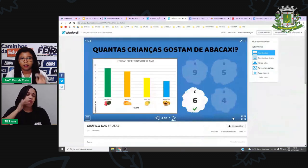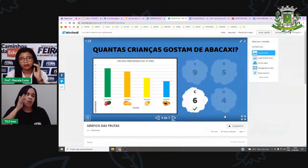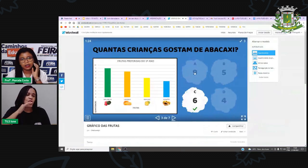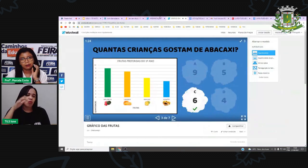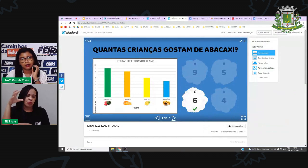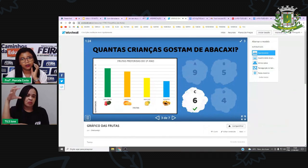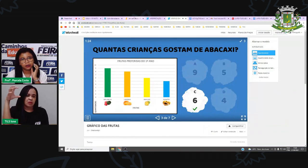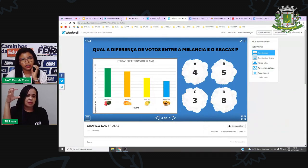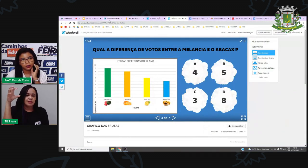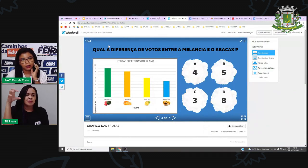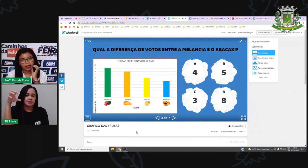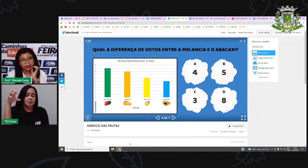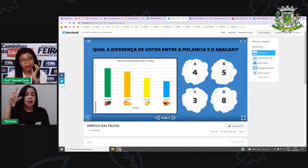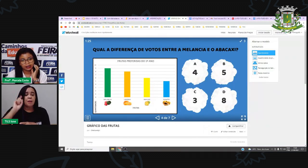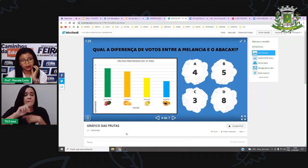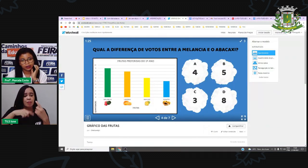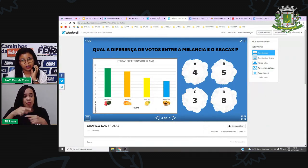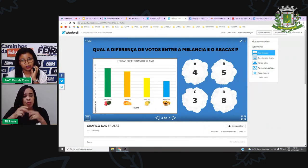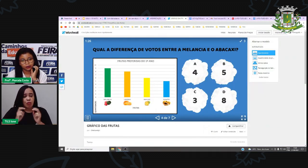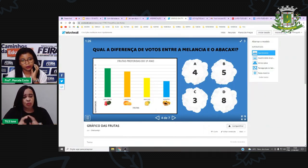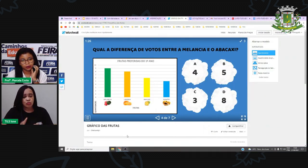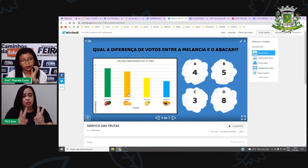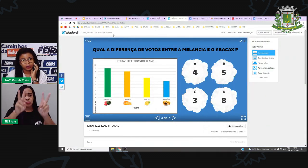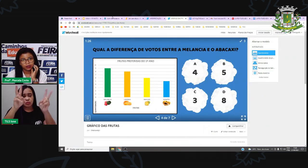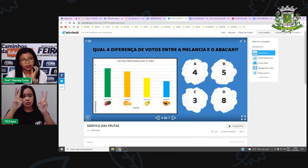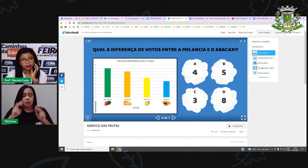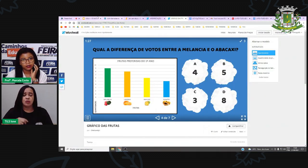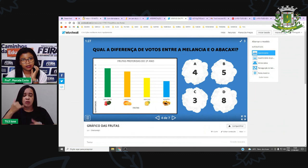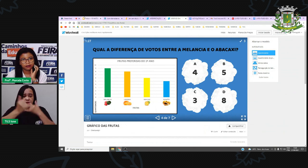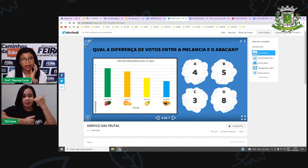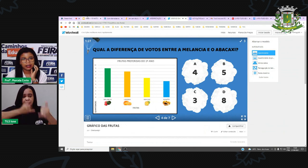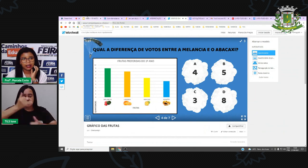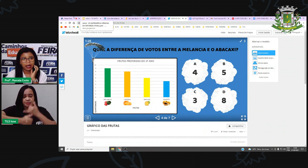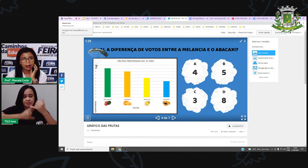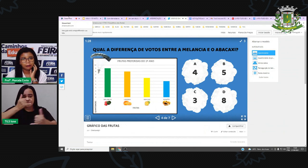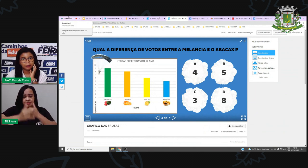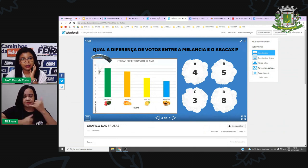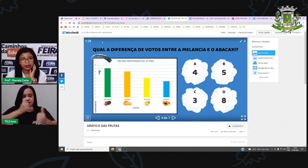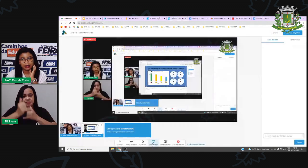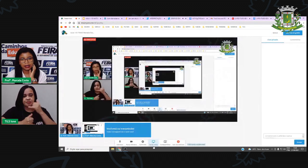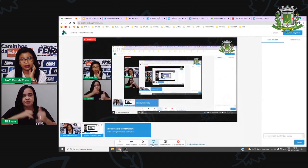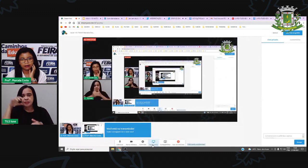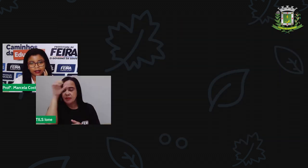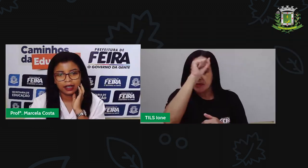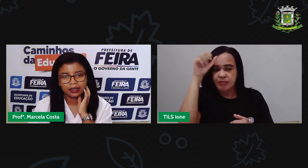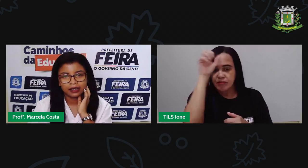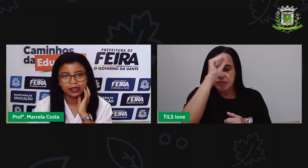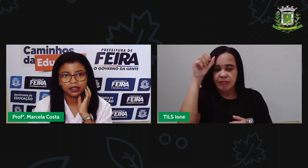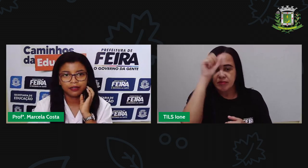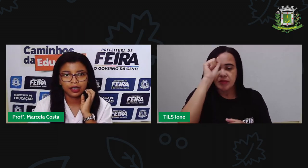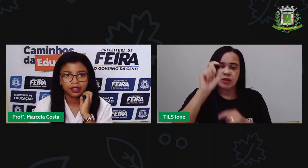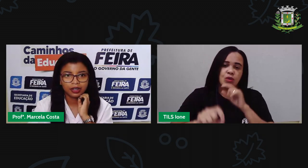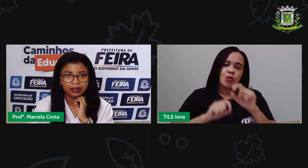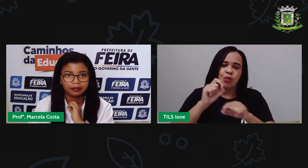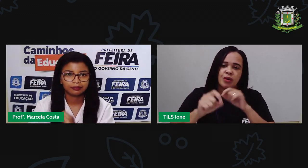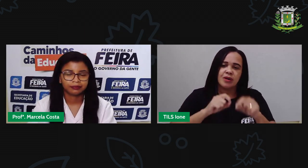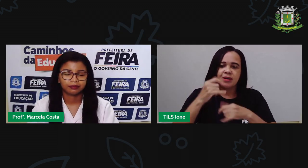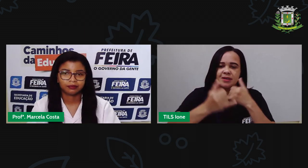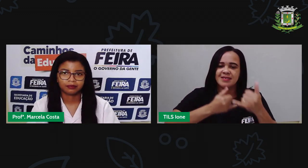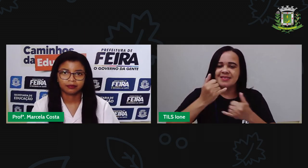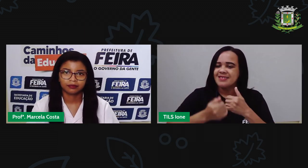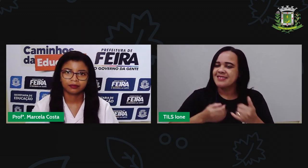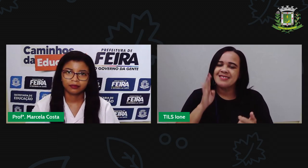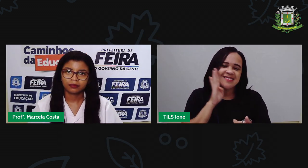você pode continuar em casa com esse jogo e você vai aprender e vai se divertir